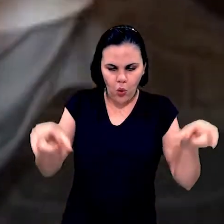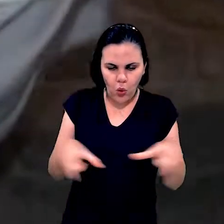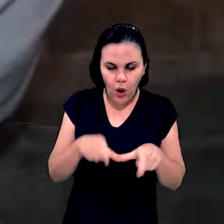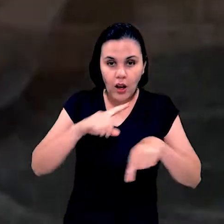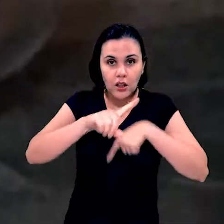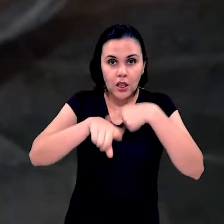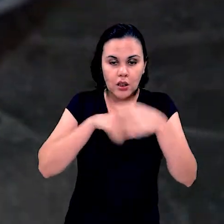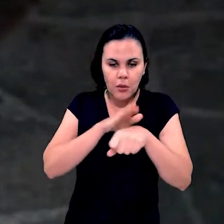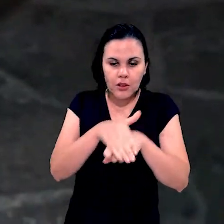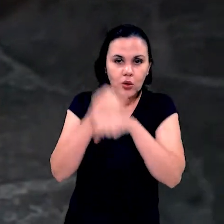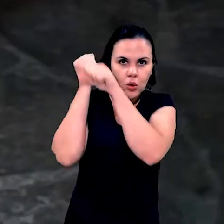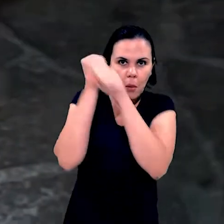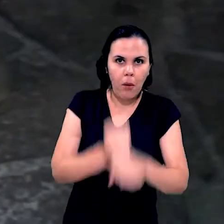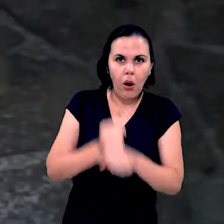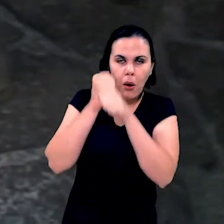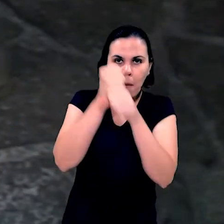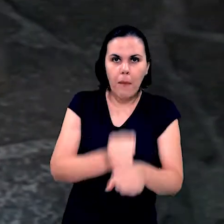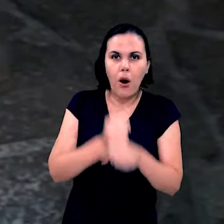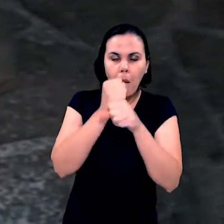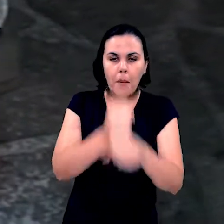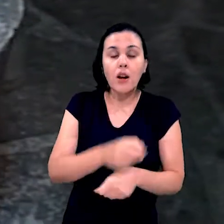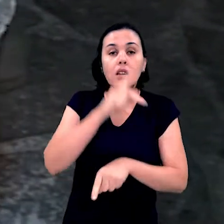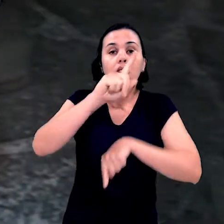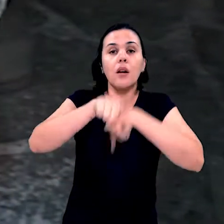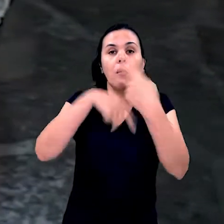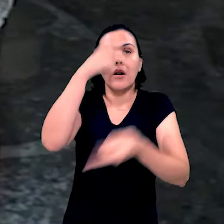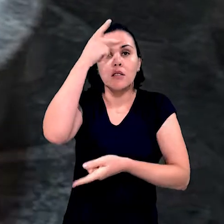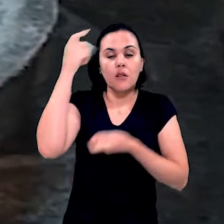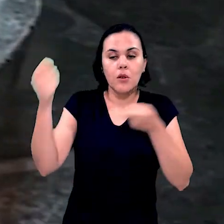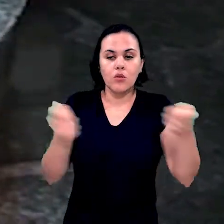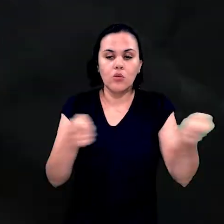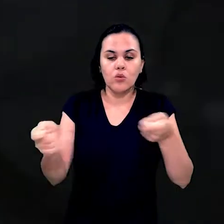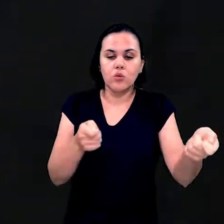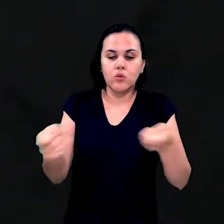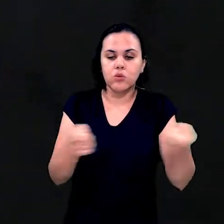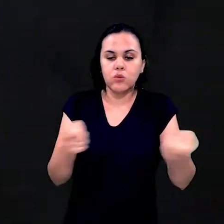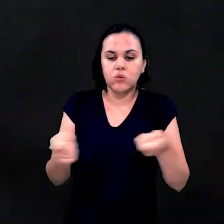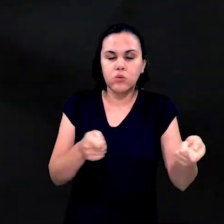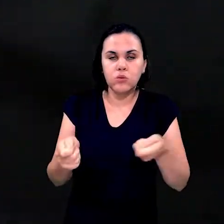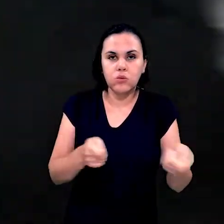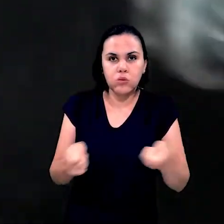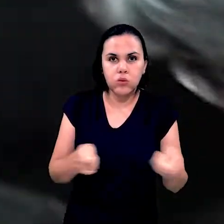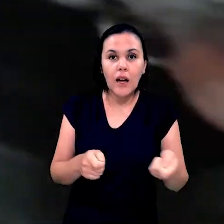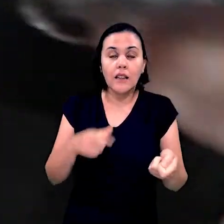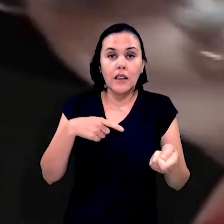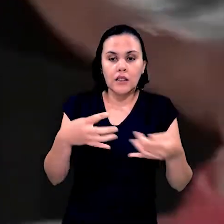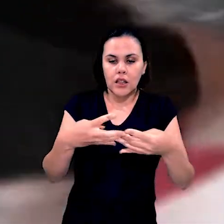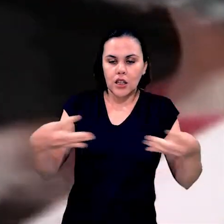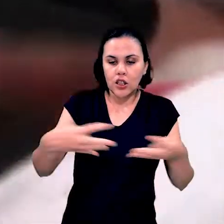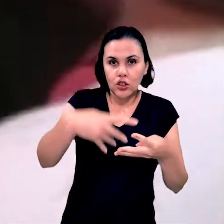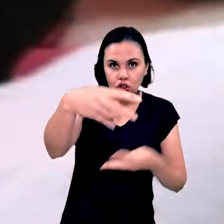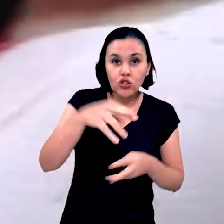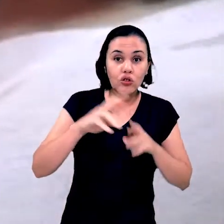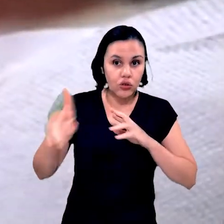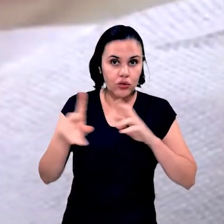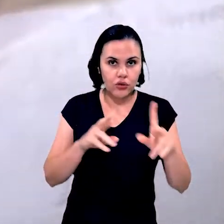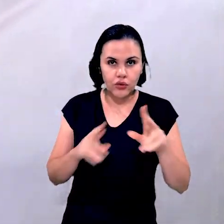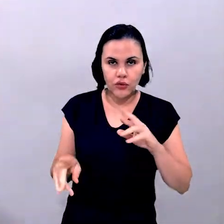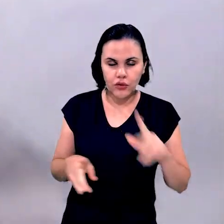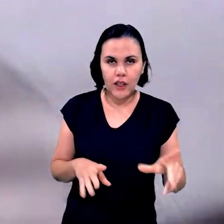nos pilões, que são socados durante a noite, onde as pessoas vão peneirando aquilo que é socado. Tem tipos de